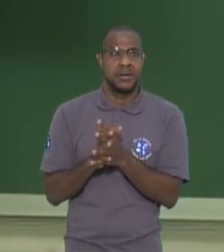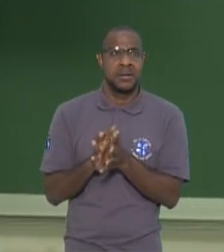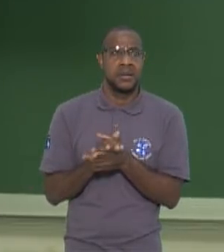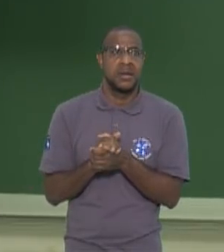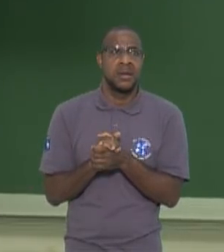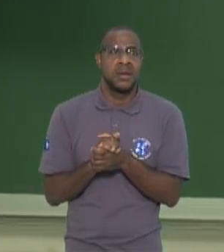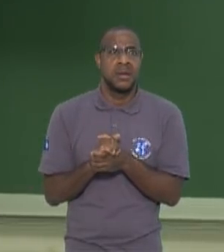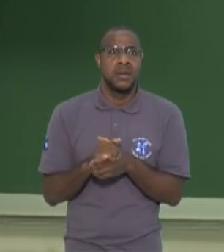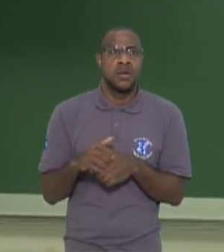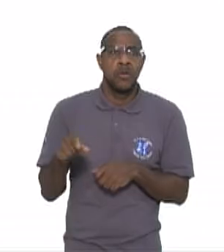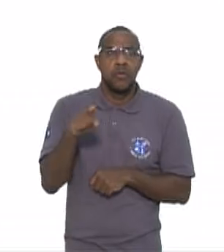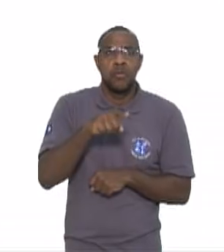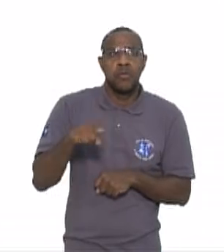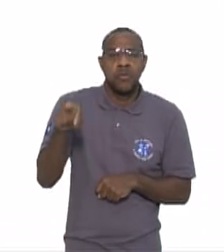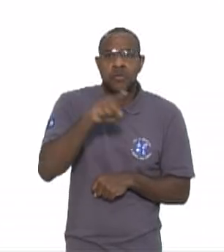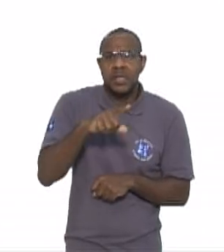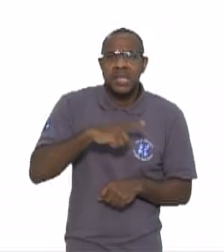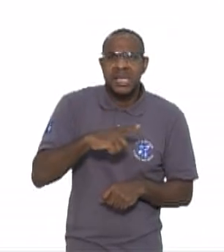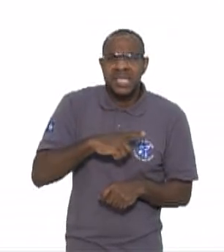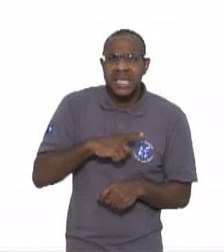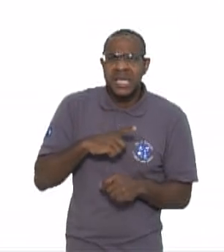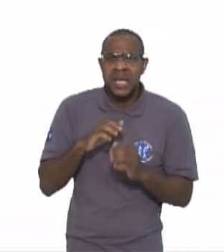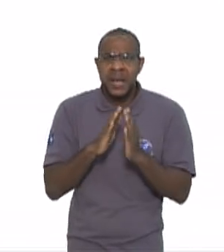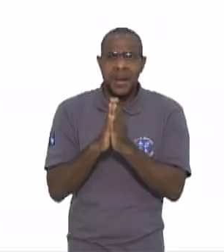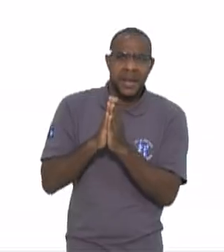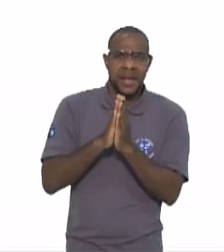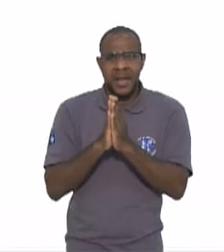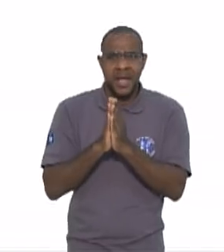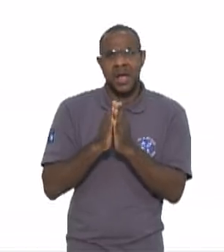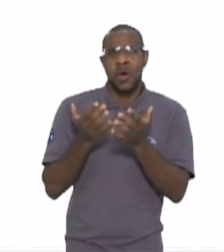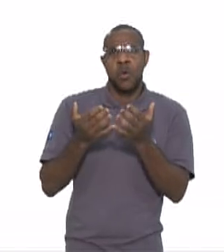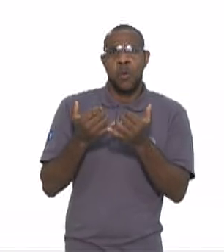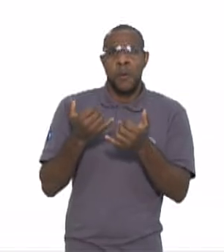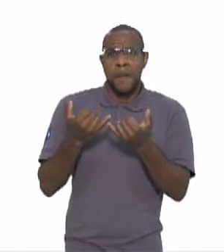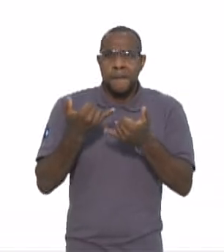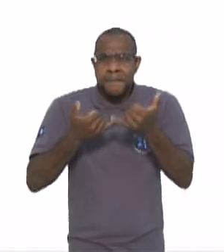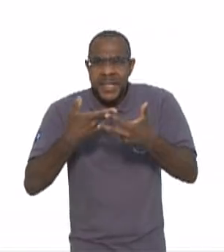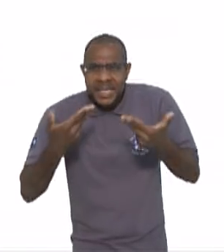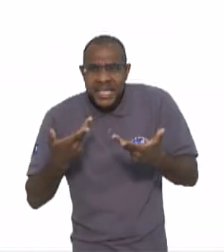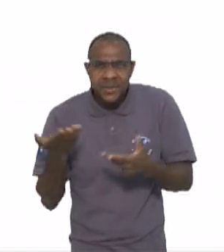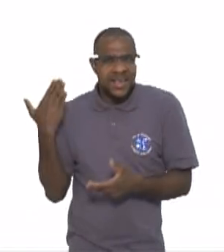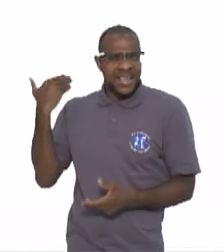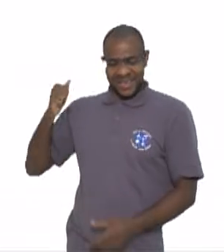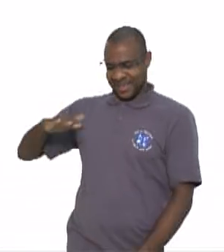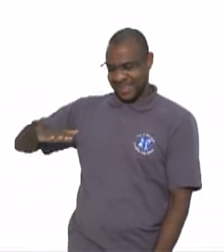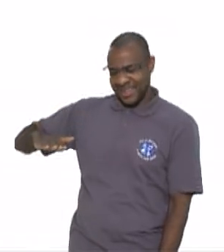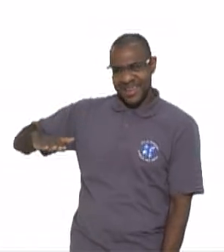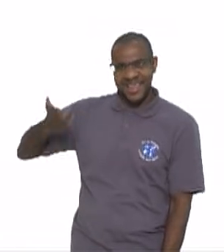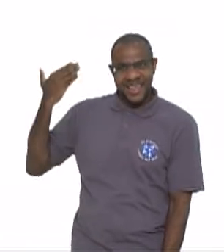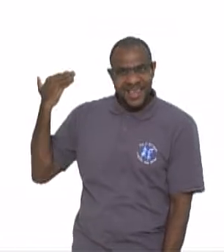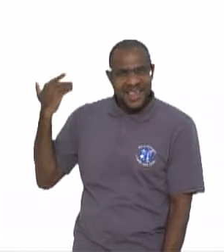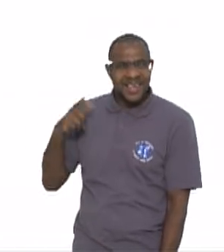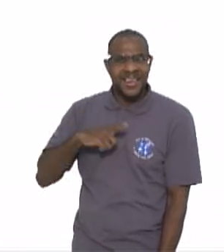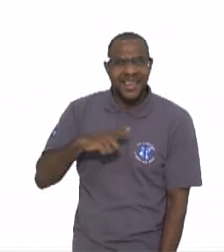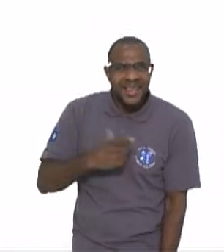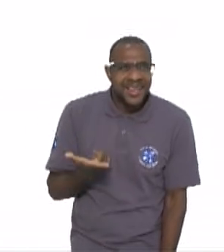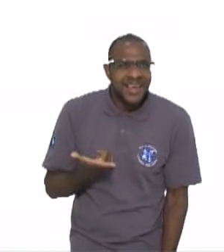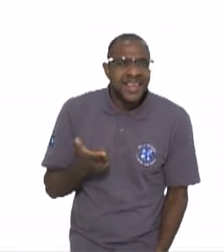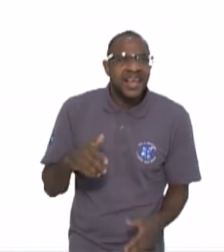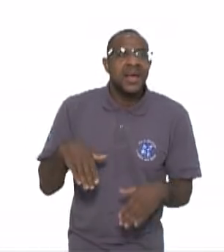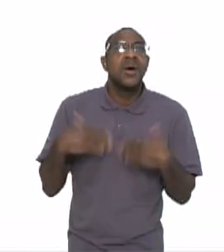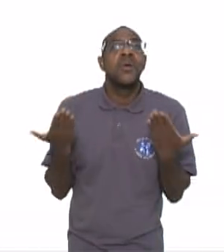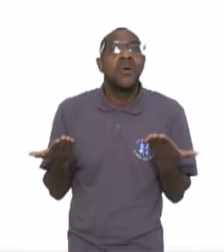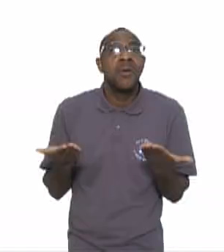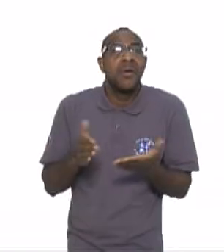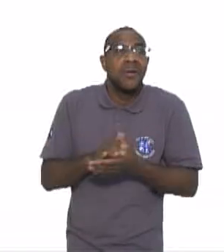tempinho. Você possui brinquedos de quando era ainda mais jovem? Encontre-os e relembre de por que eles